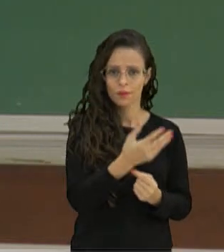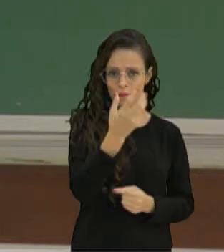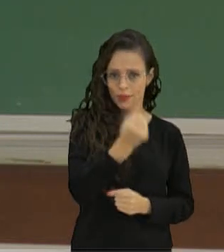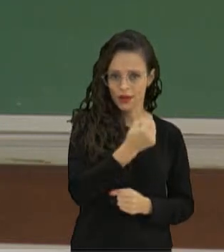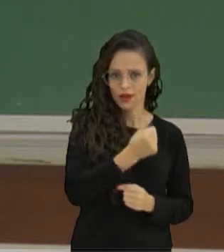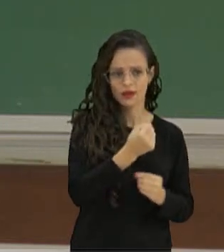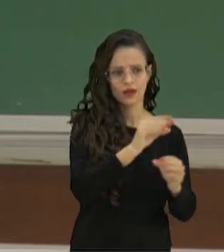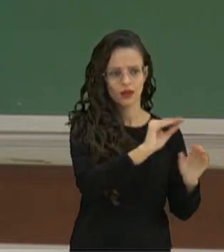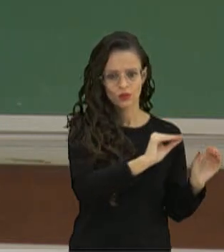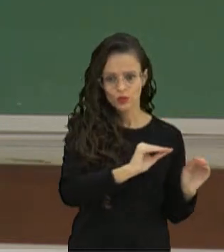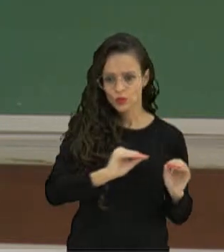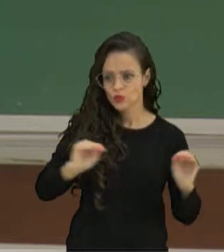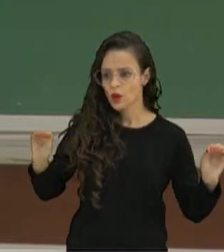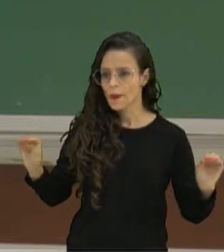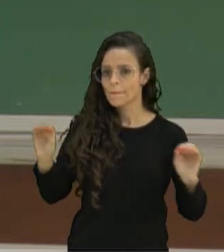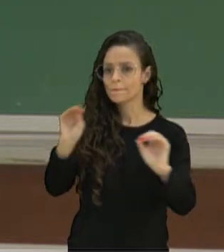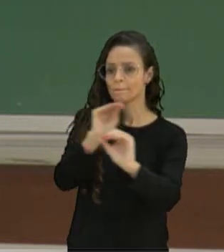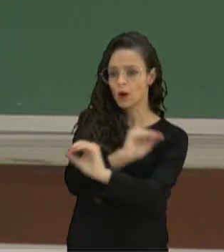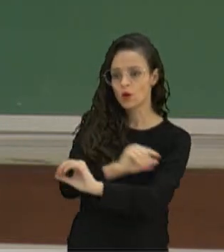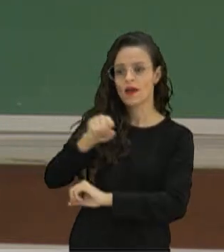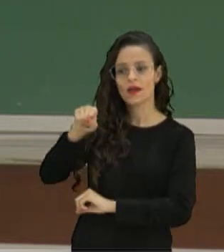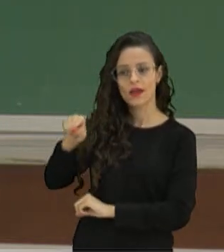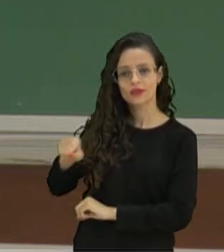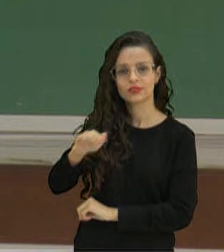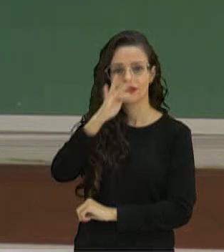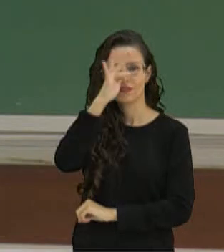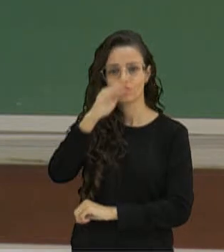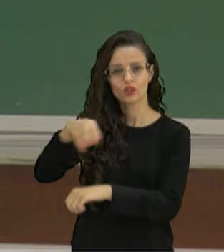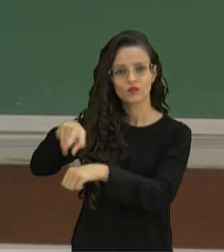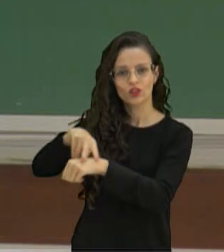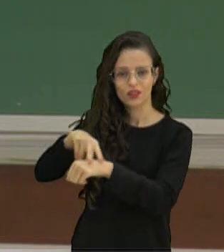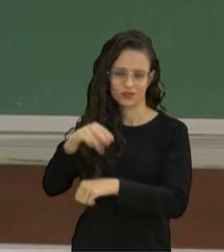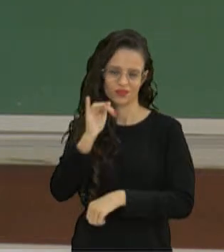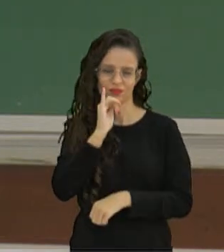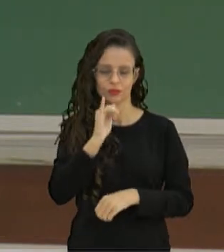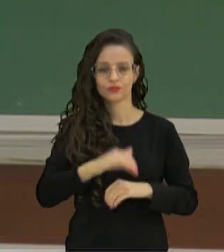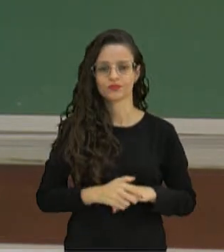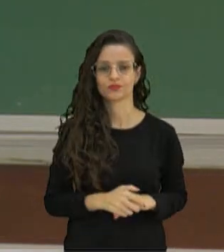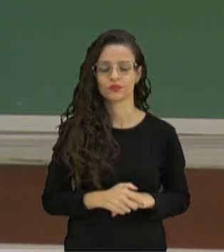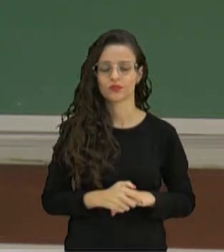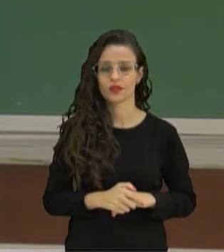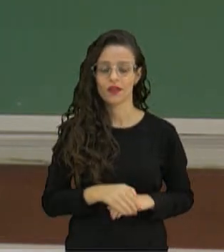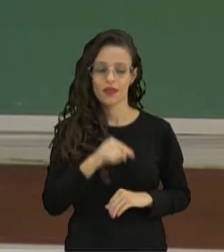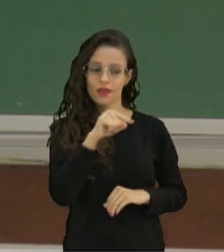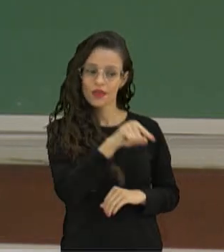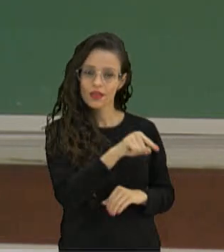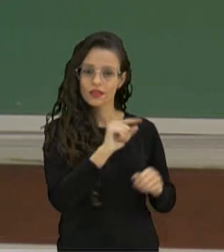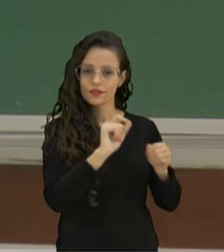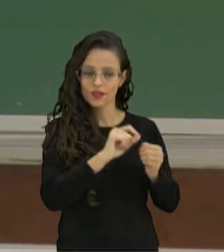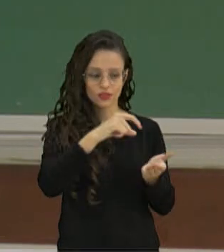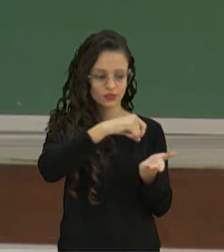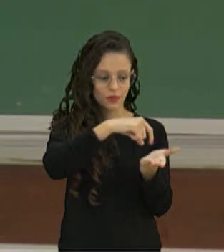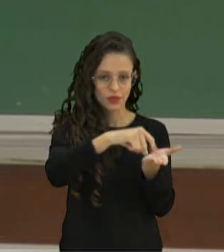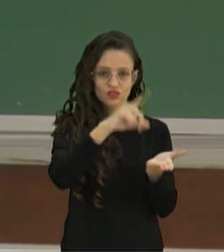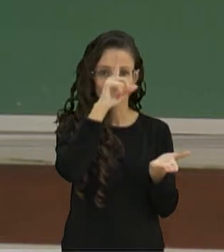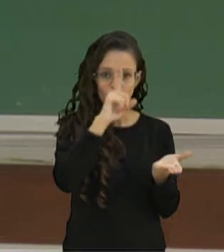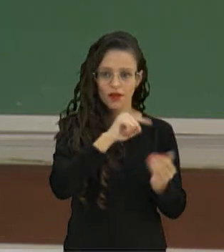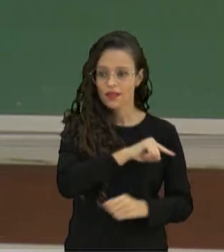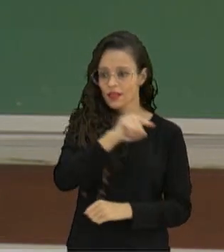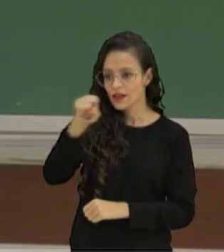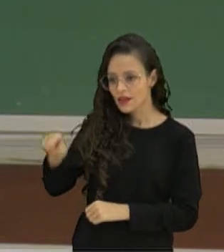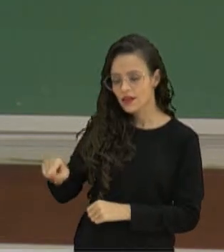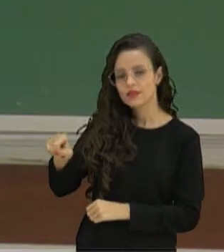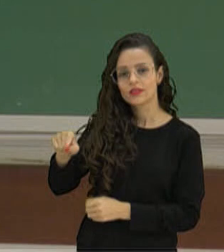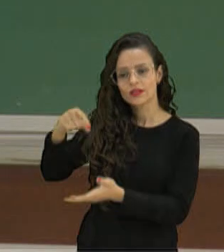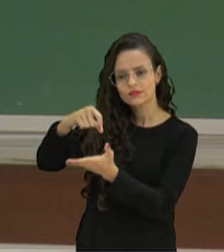brancas e cruzar com aquela que produz flores púrpuras, por exemplo. Pegar aquela que produz sementes amarelas e cruzar